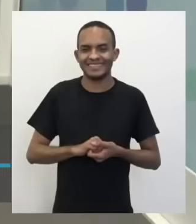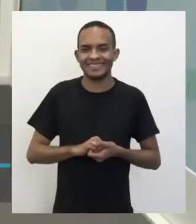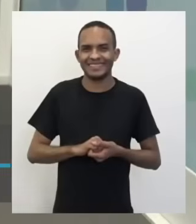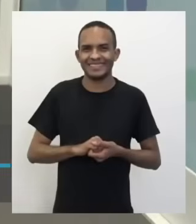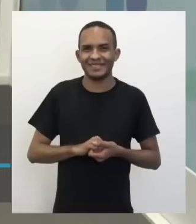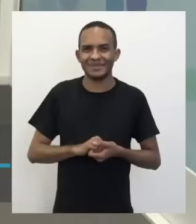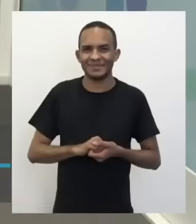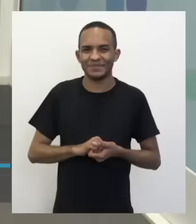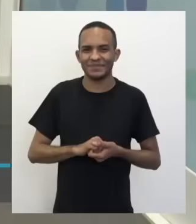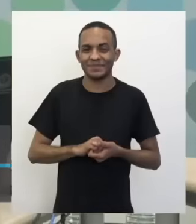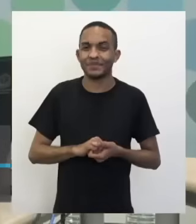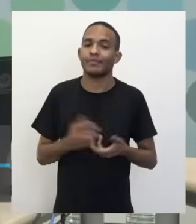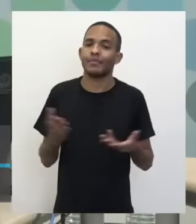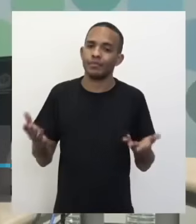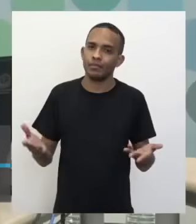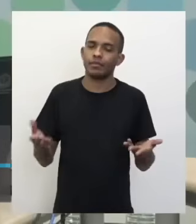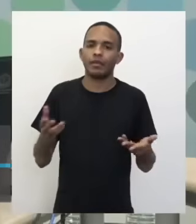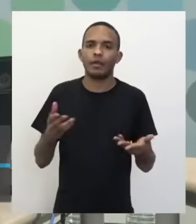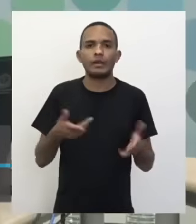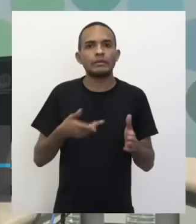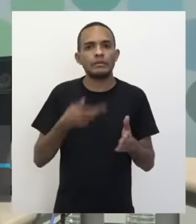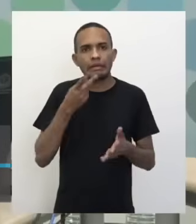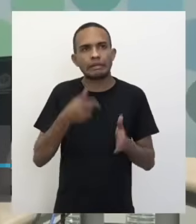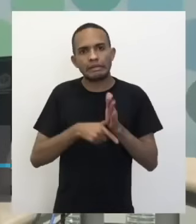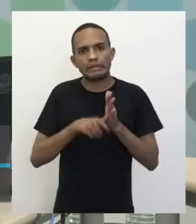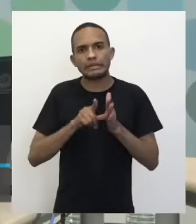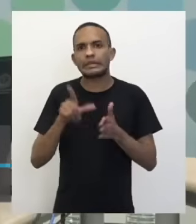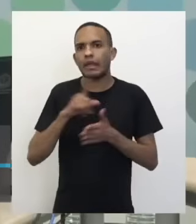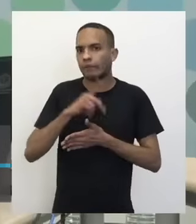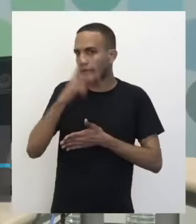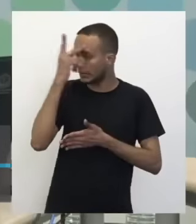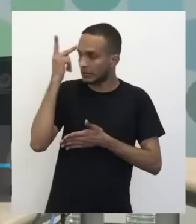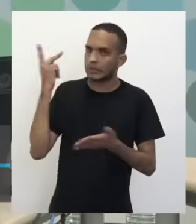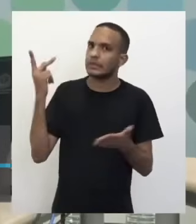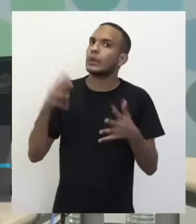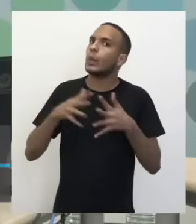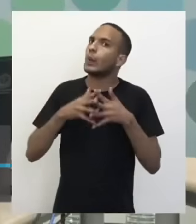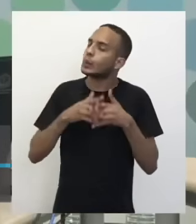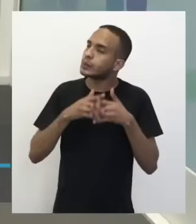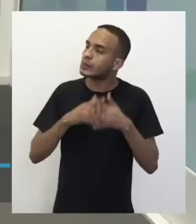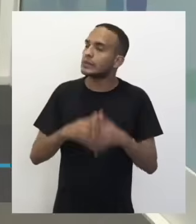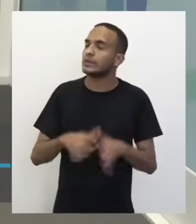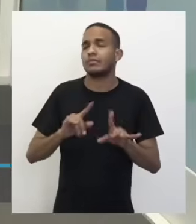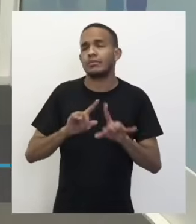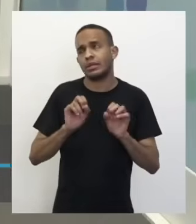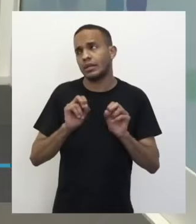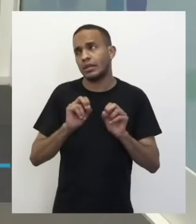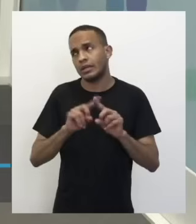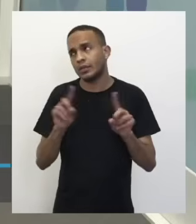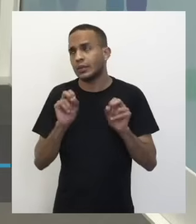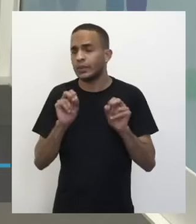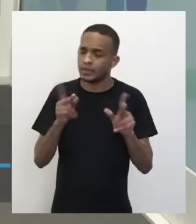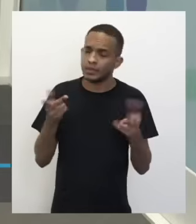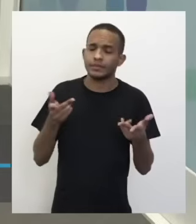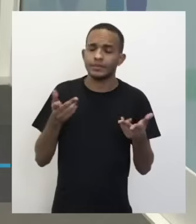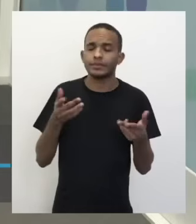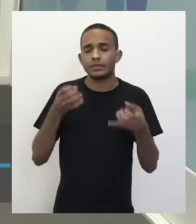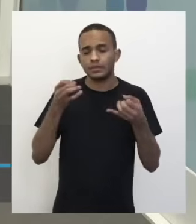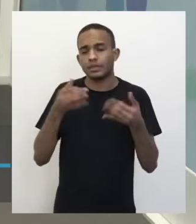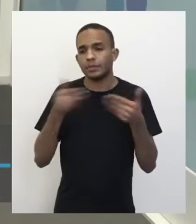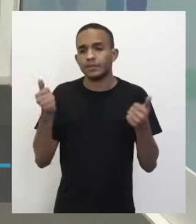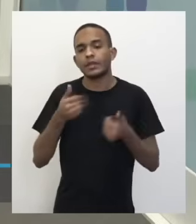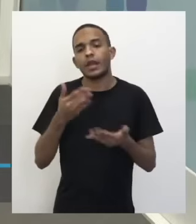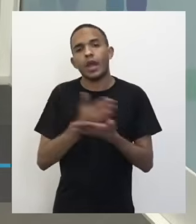Eita, mesmo assim, dando spoiler, ainda teve gente que confundiu, mas tudo bem. Lá. Legal, vamos lá que a gente trabalha em cima do erro. Alguns